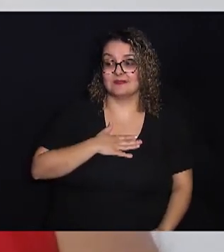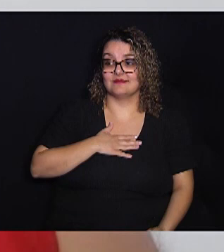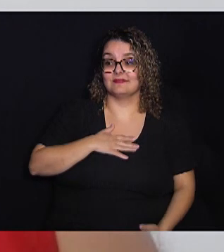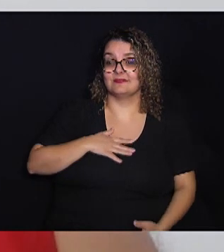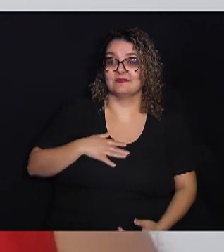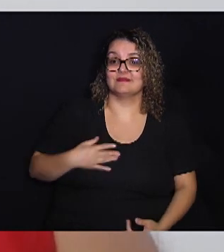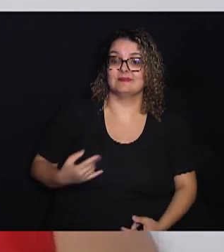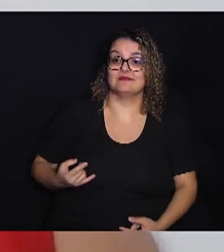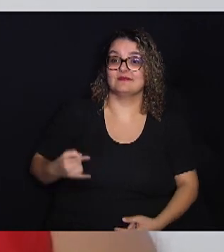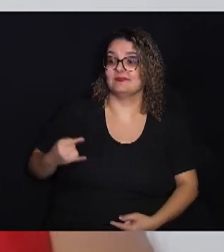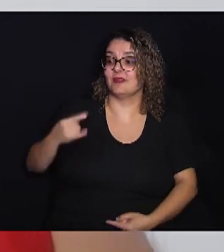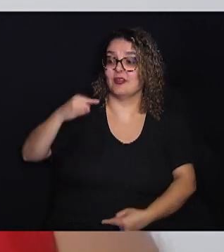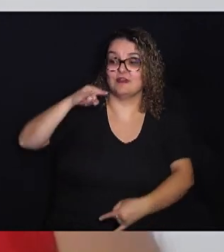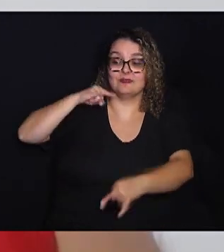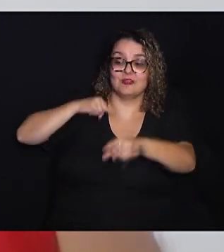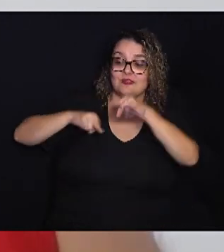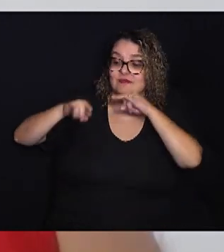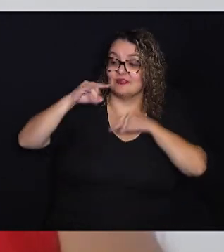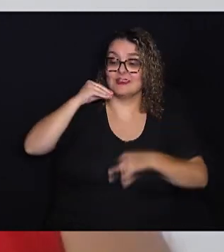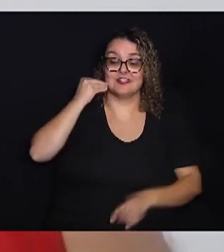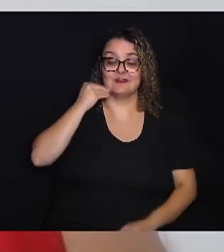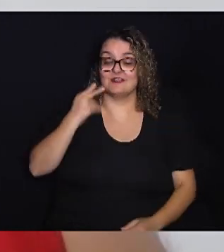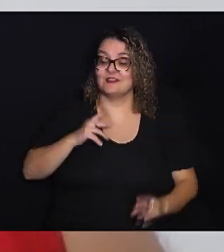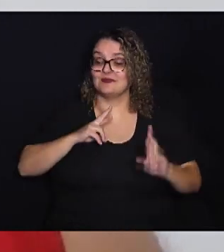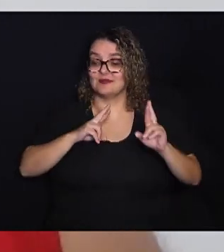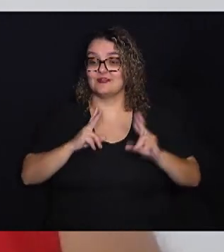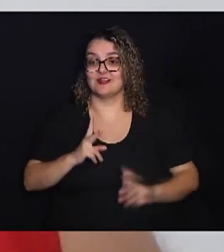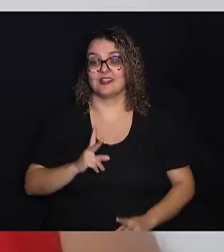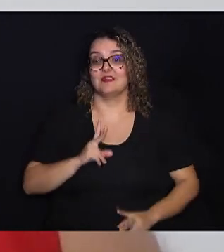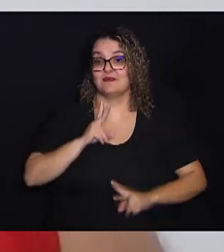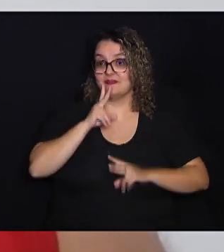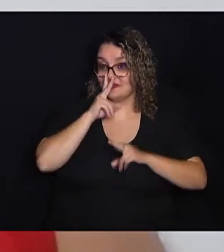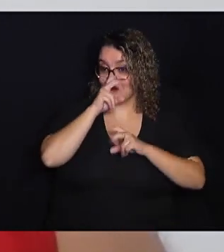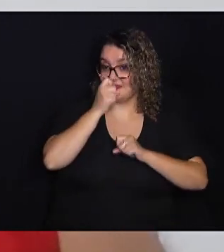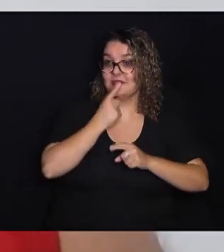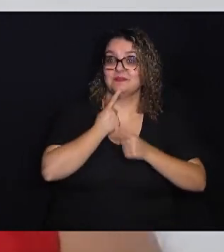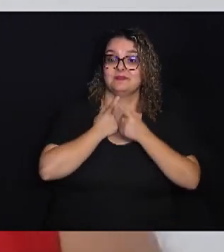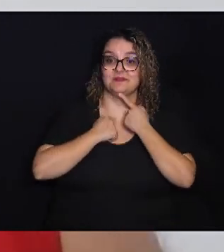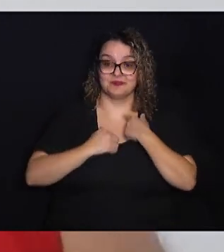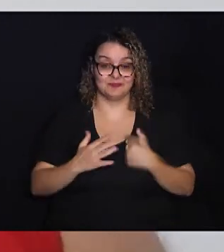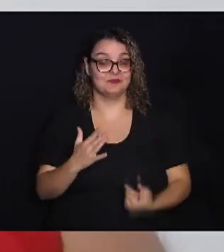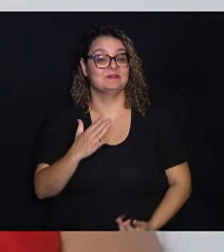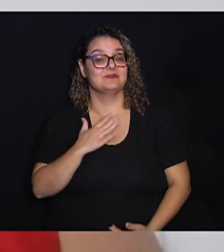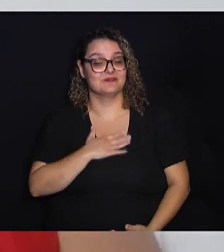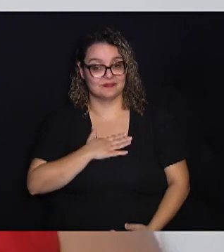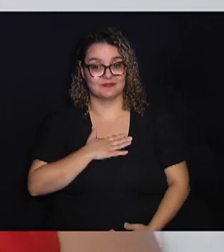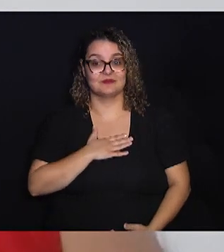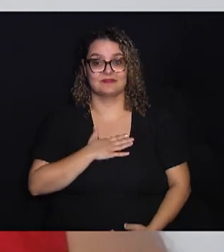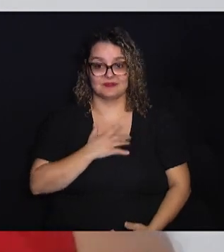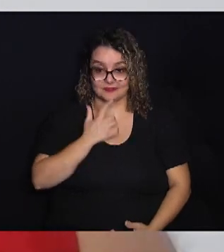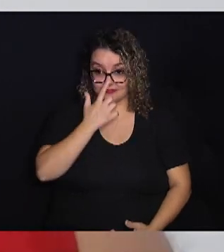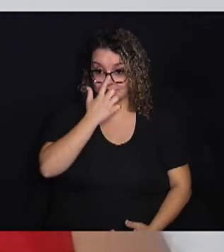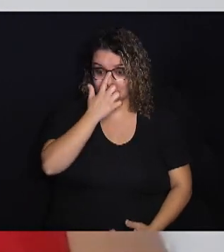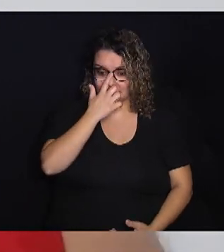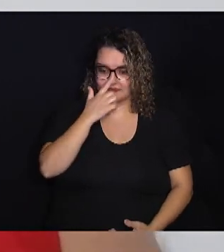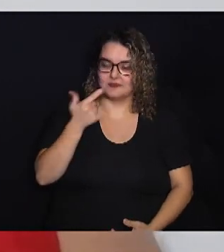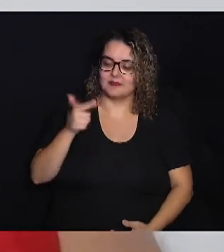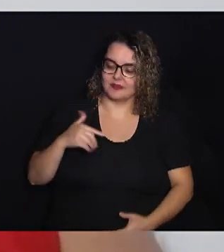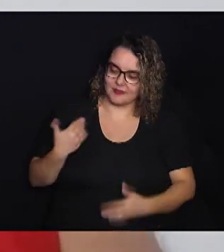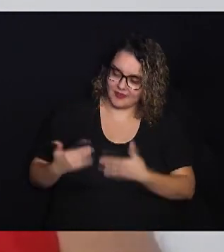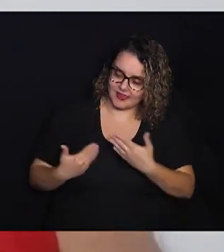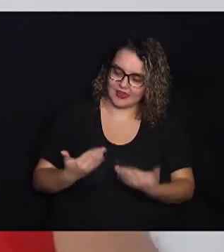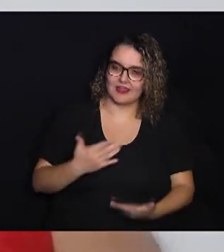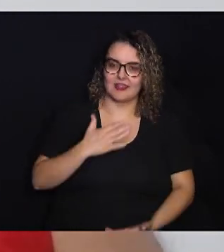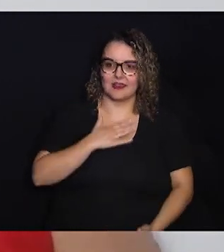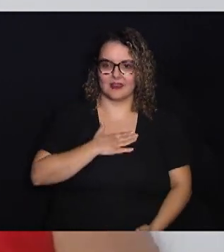só me dá experiência e força de vontade para mim poder seguir em frente na